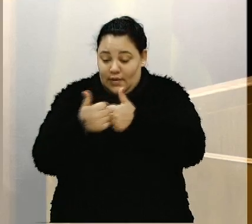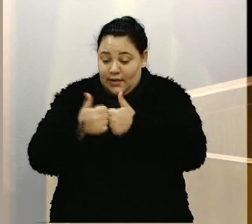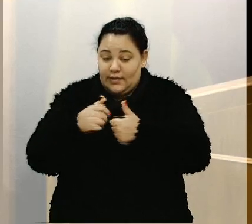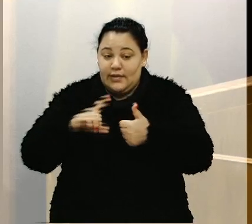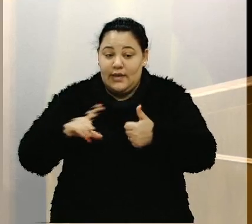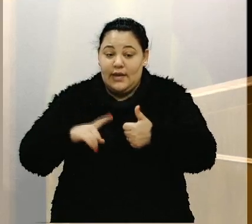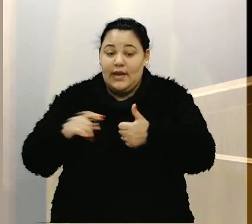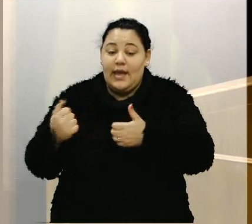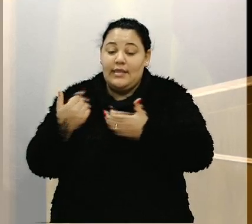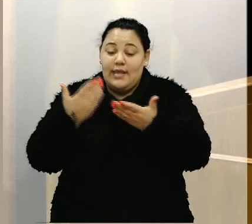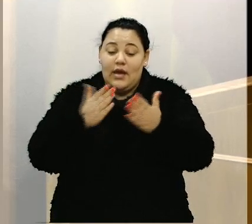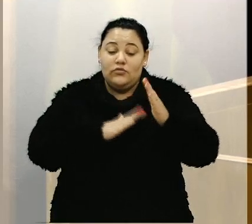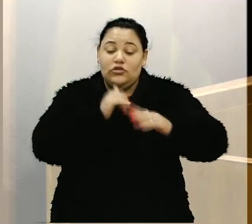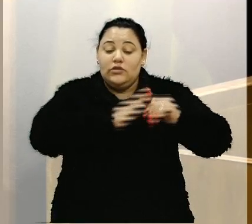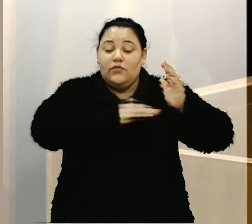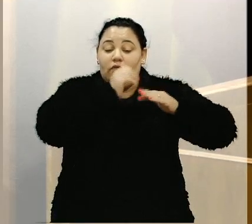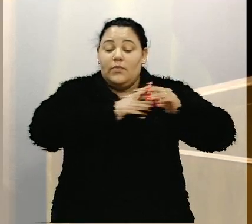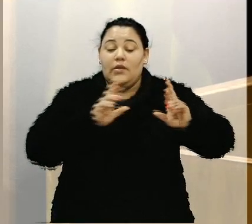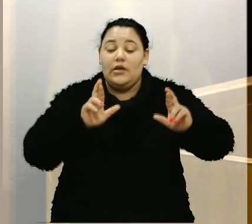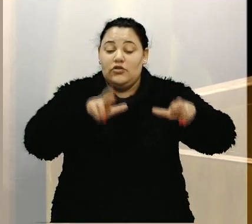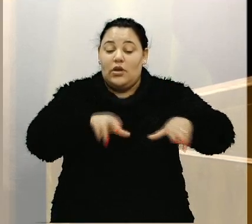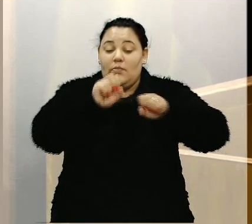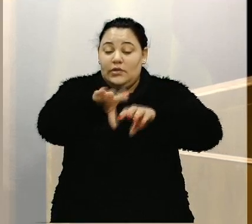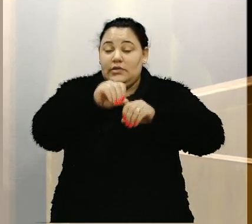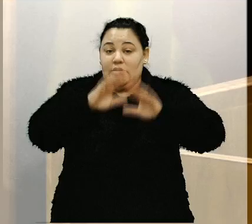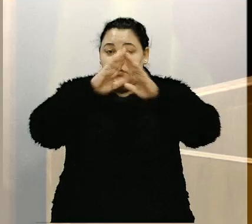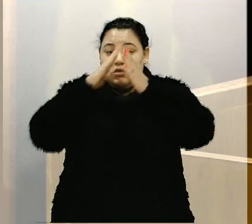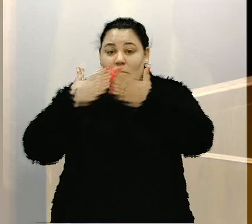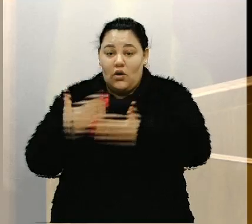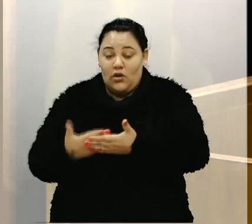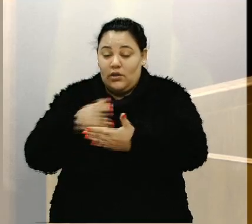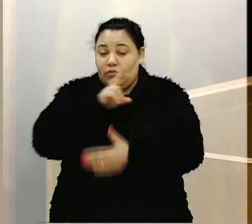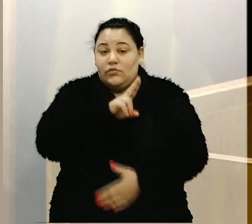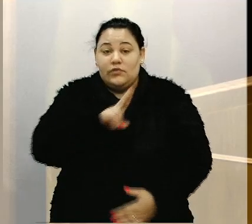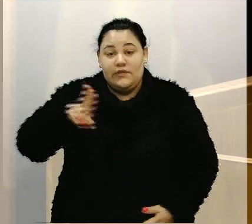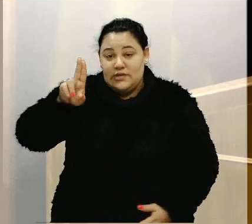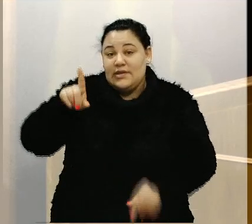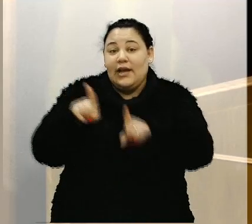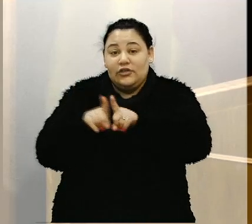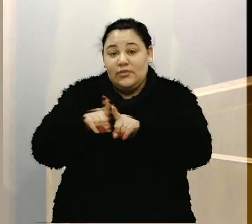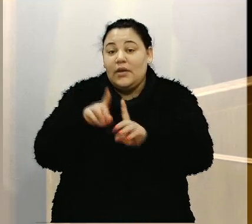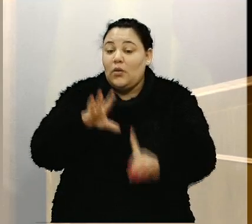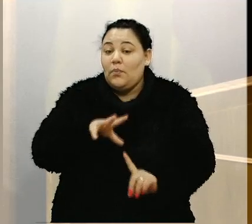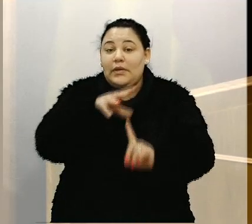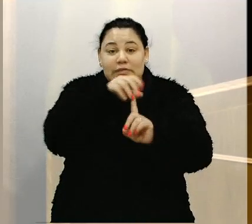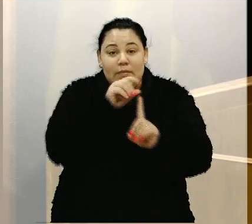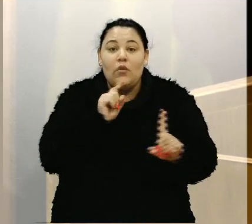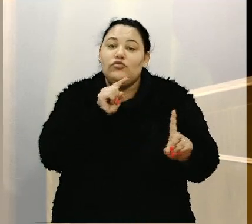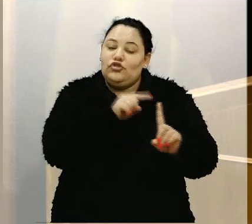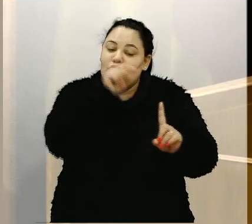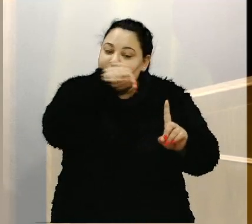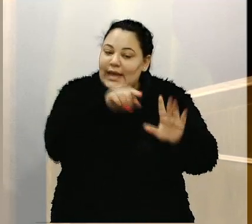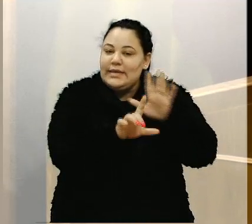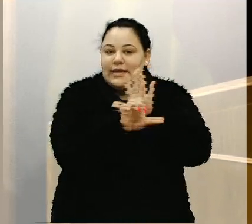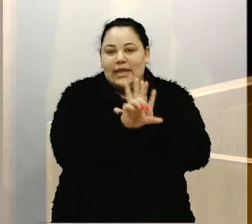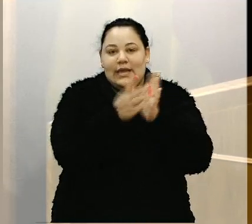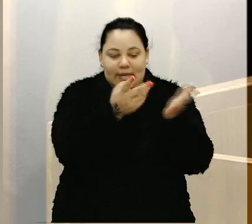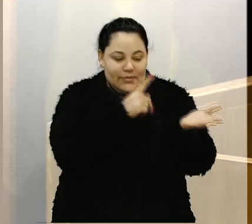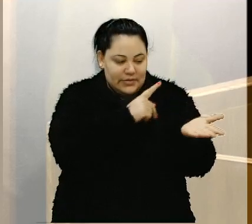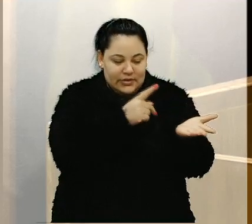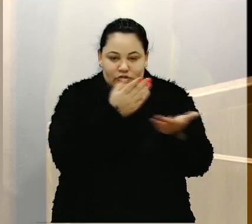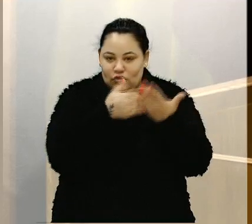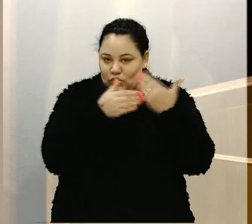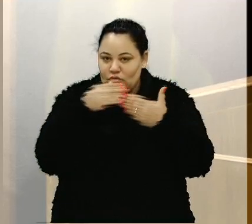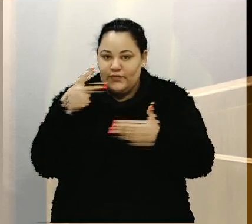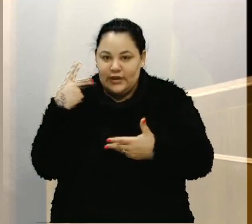desenvolvimento regional para a educação, escolas, universidades. E o principal objetivo dessa lei, senhora presidente, caros colegas,